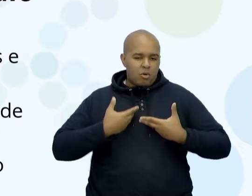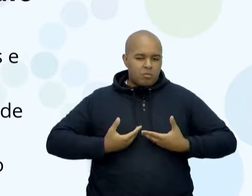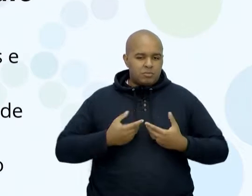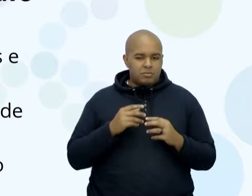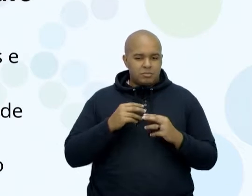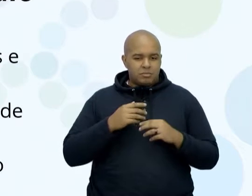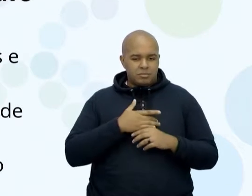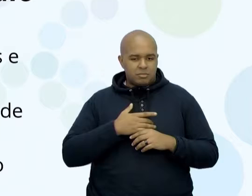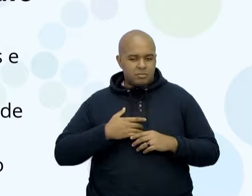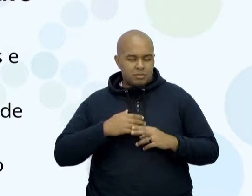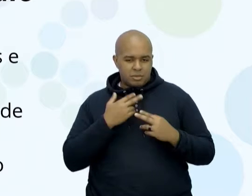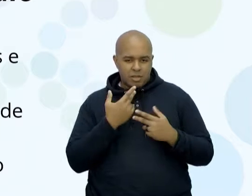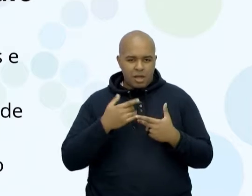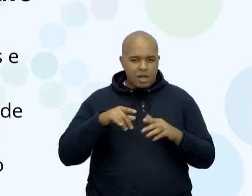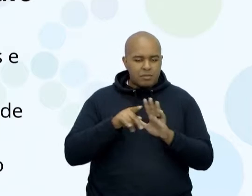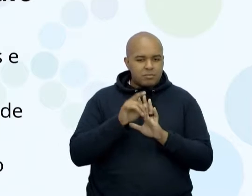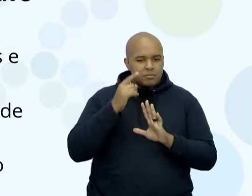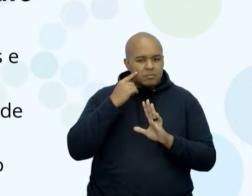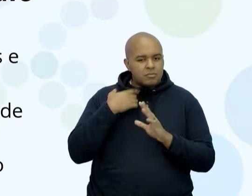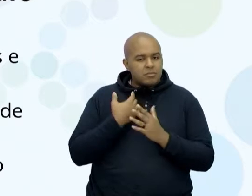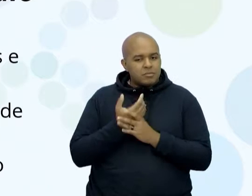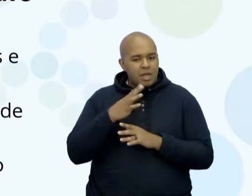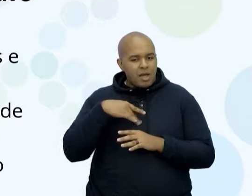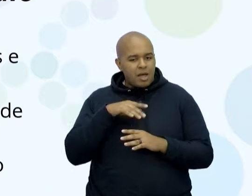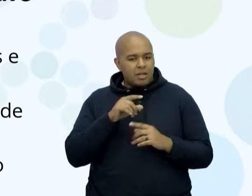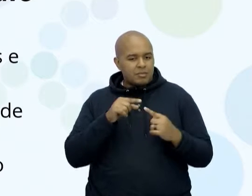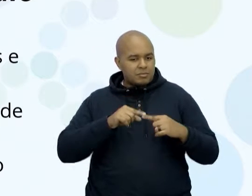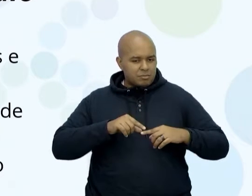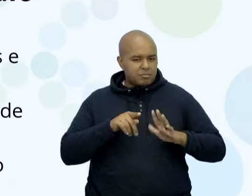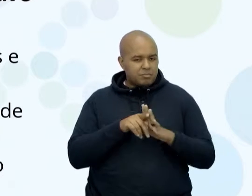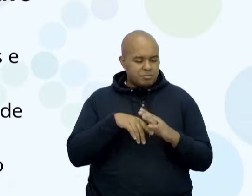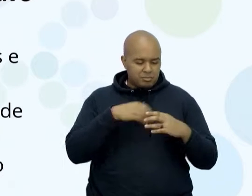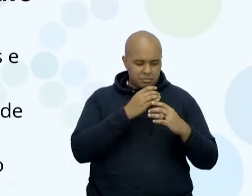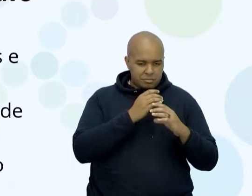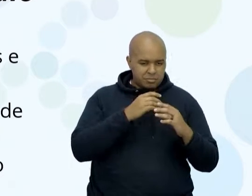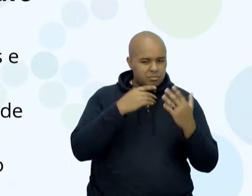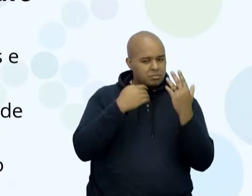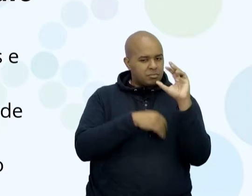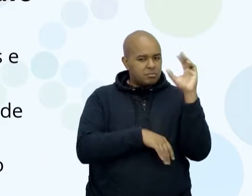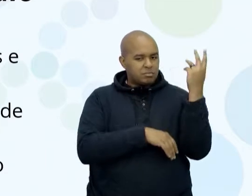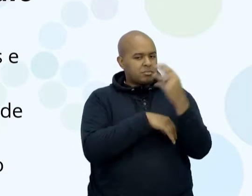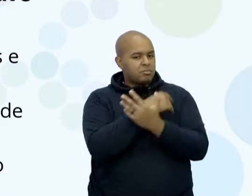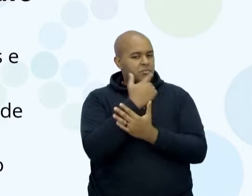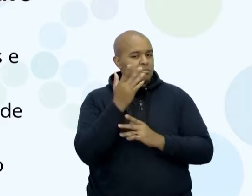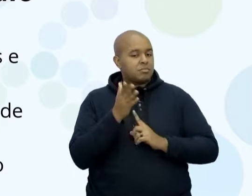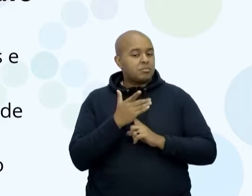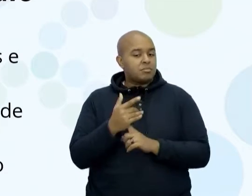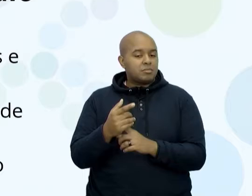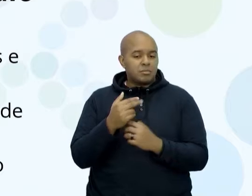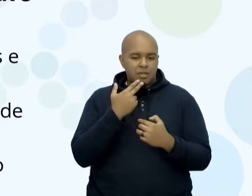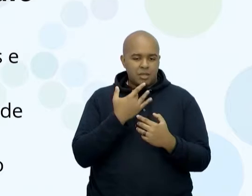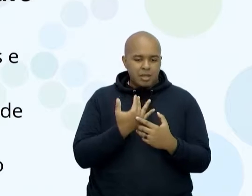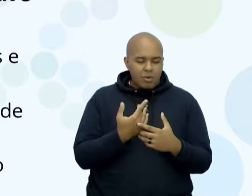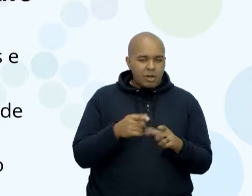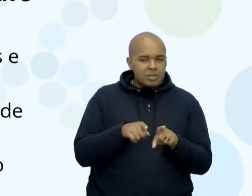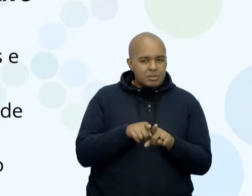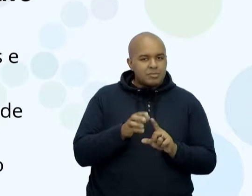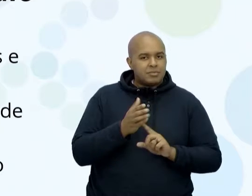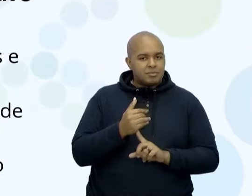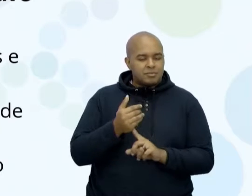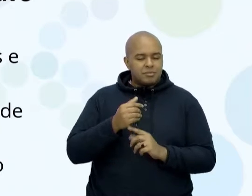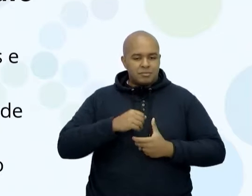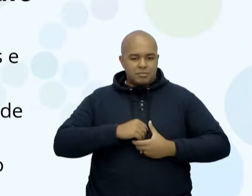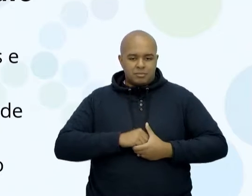e linguagens. A nossa área de conhecimento aí são as ciências da natureza e as suas tecnologias, e também